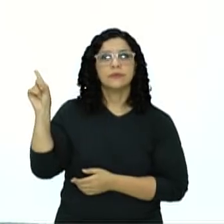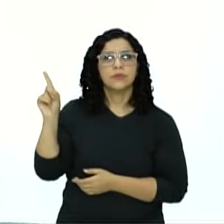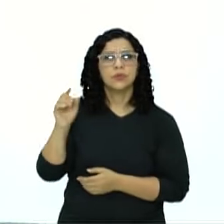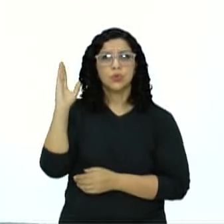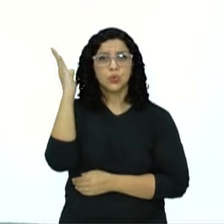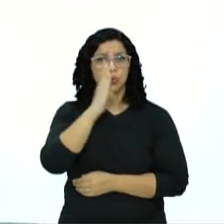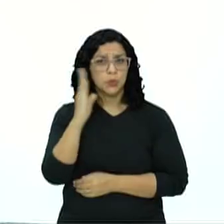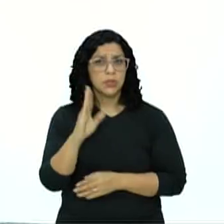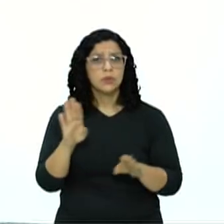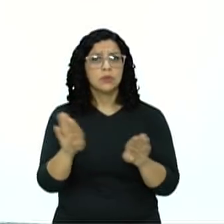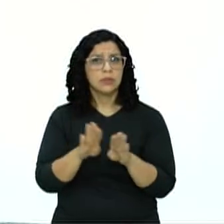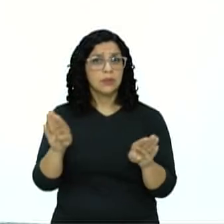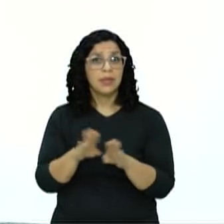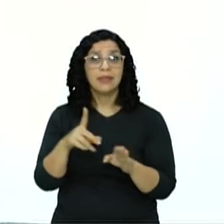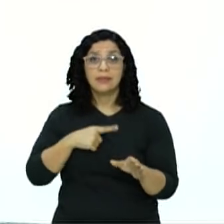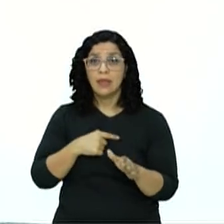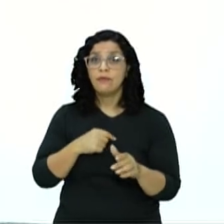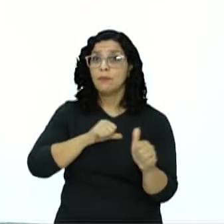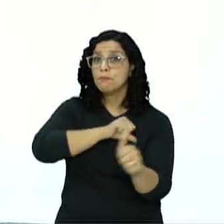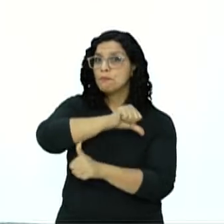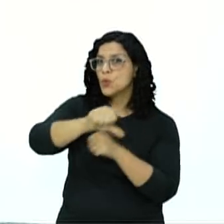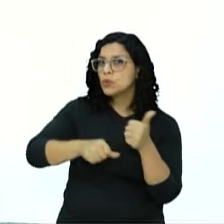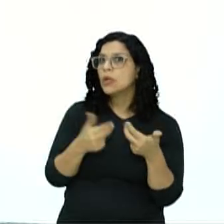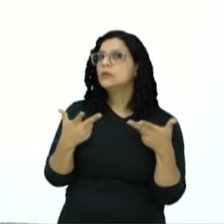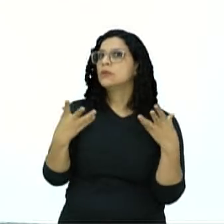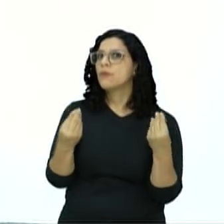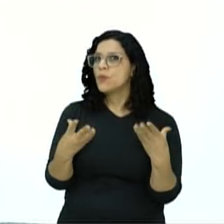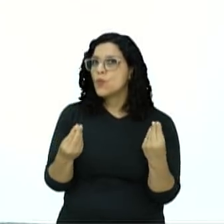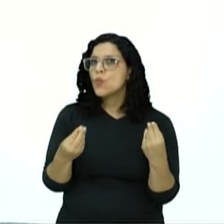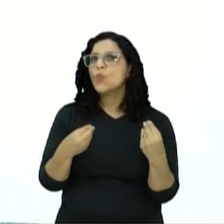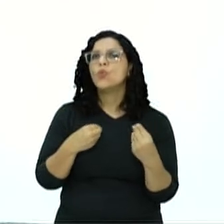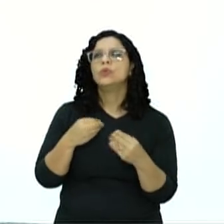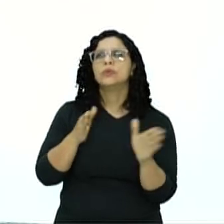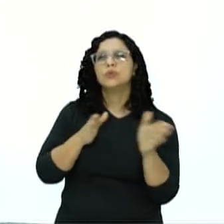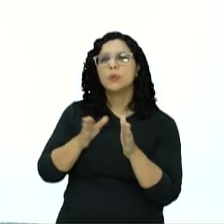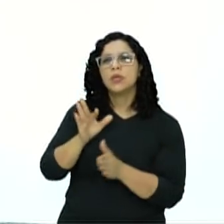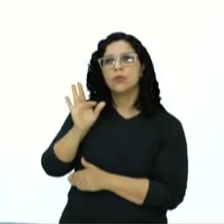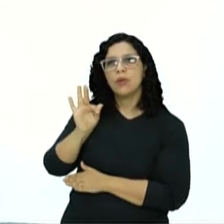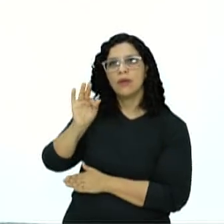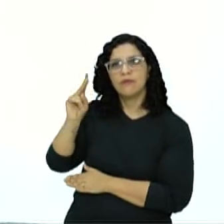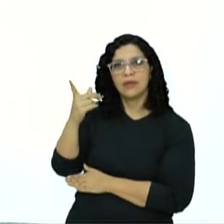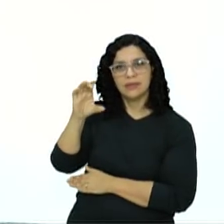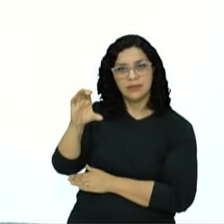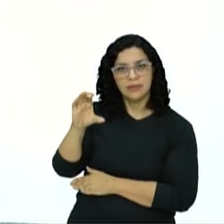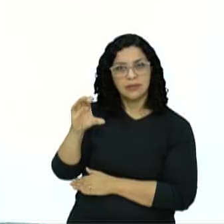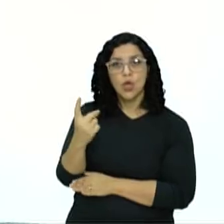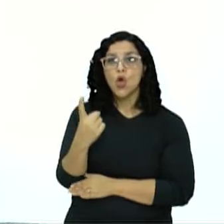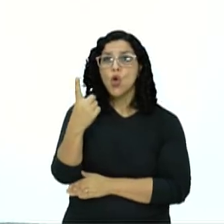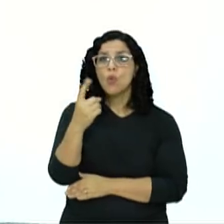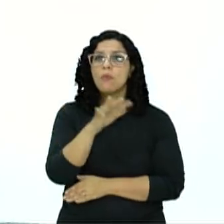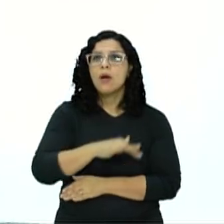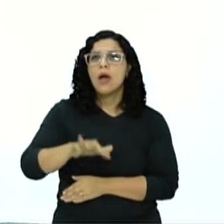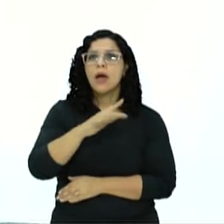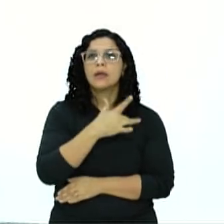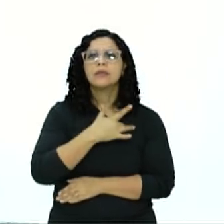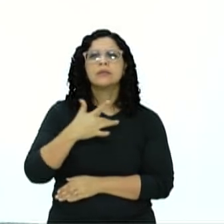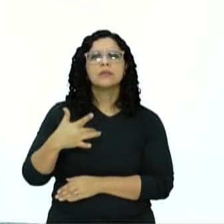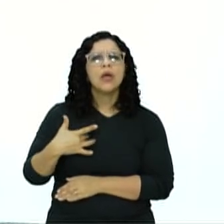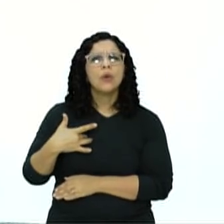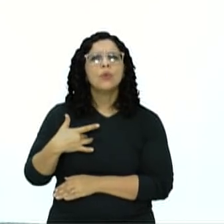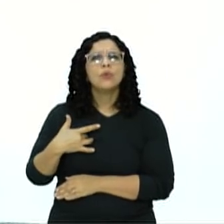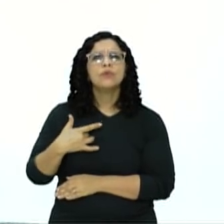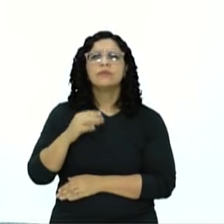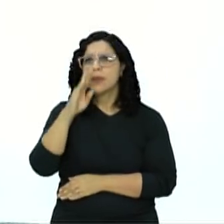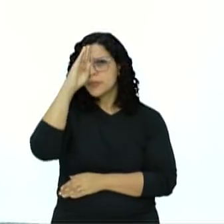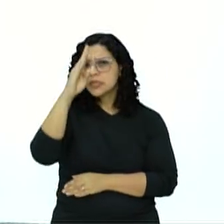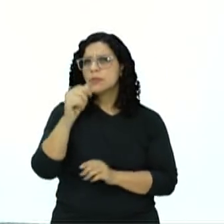O Brasil passou por grandes mudanças durante o governo FHC. Uma dessas áreas foi a saúde. Cite